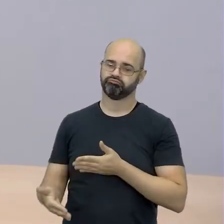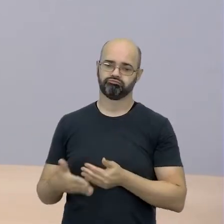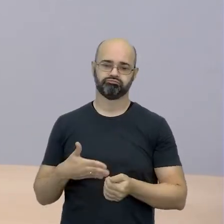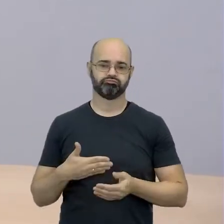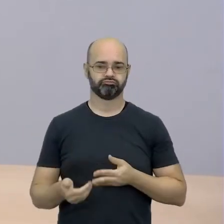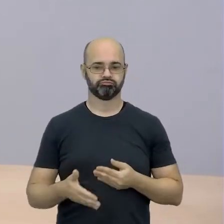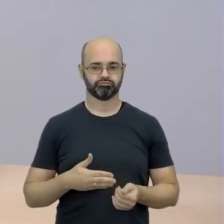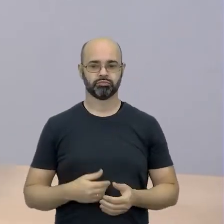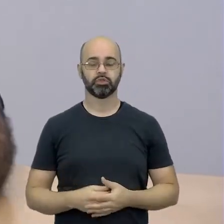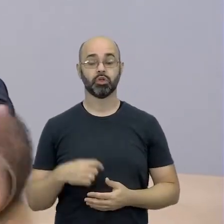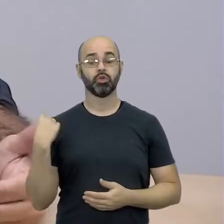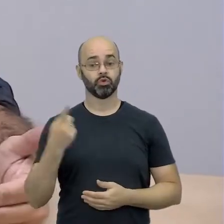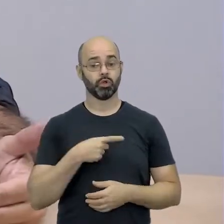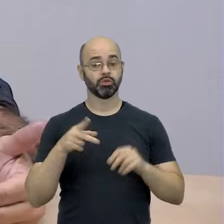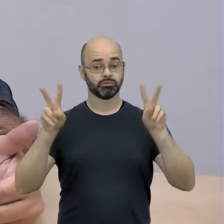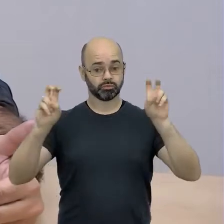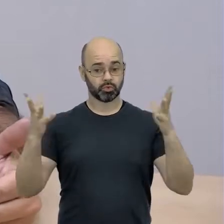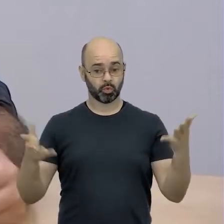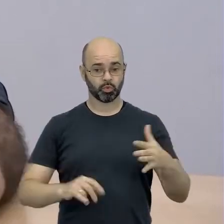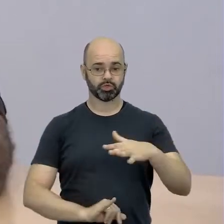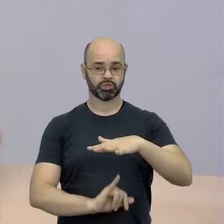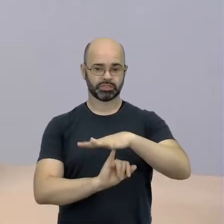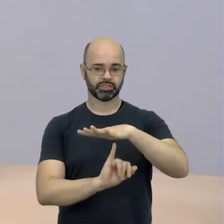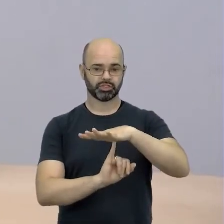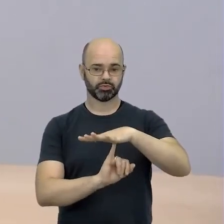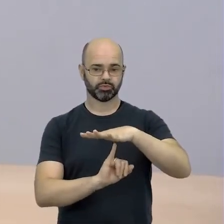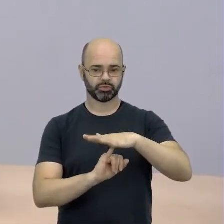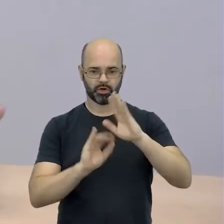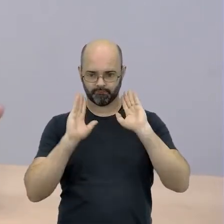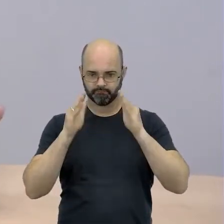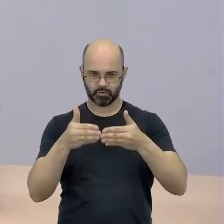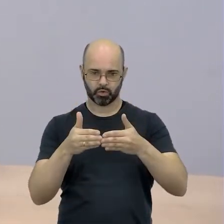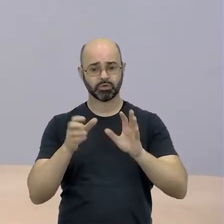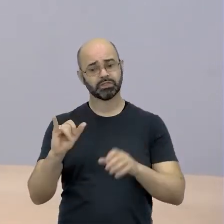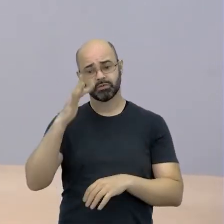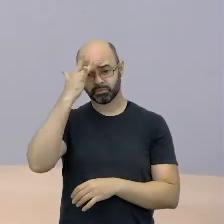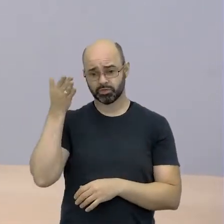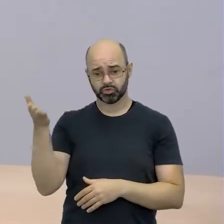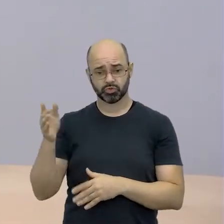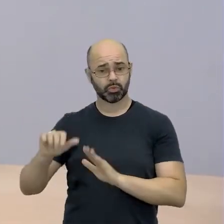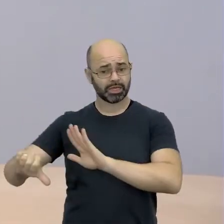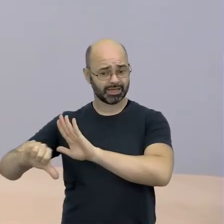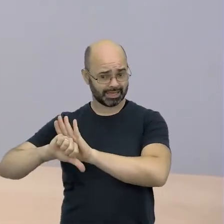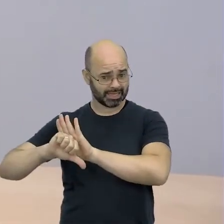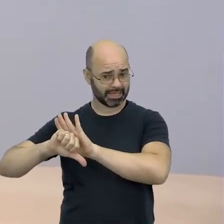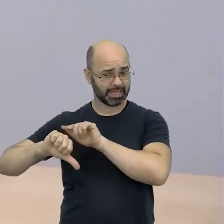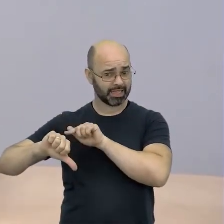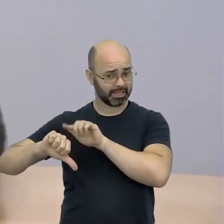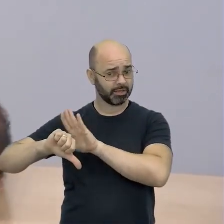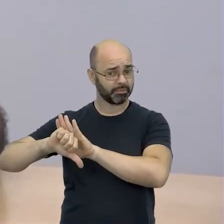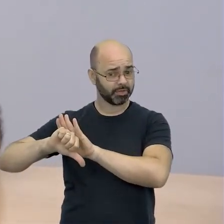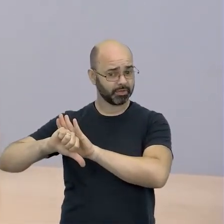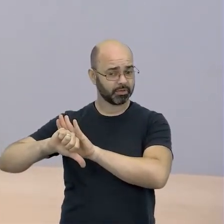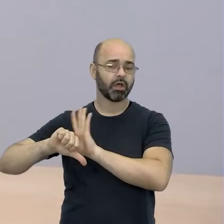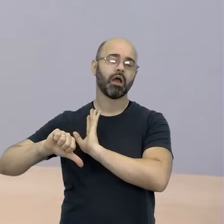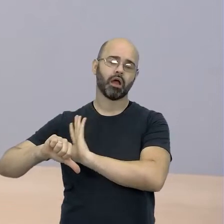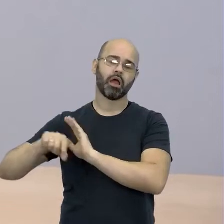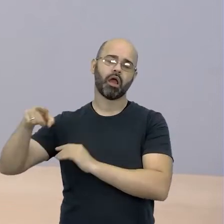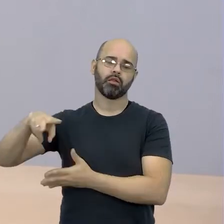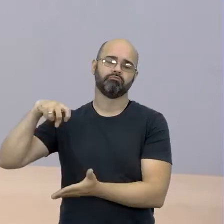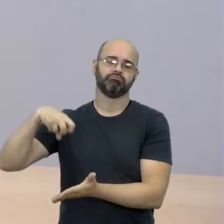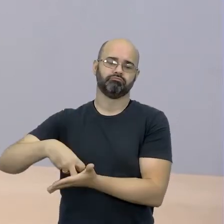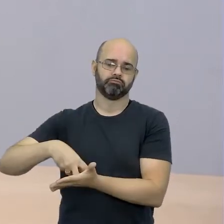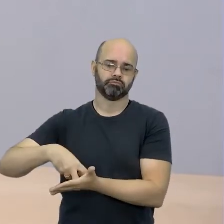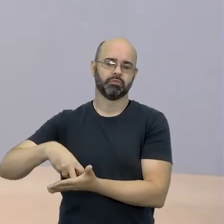está debatendo é institucional, se a pessoa cometeu um crime, ela vai então pagar por esse